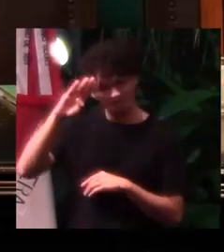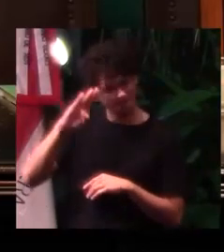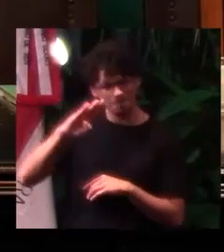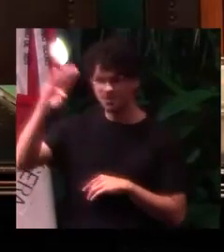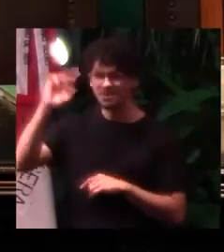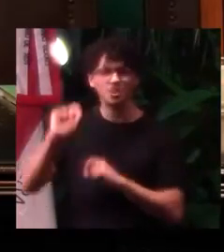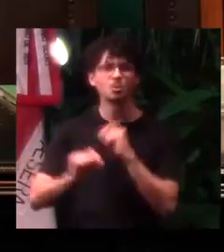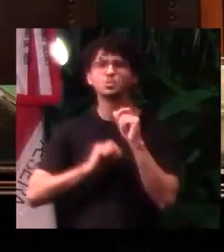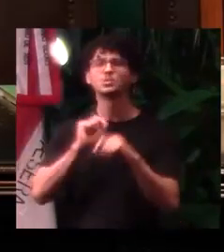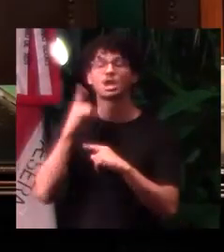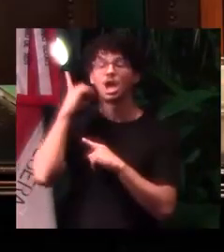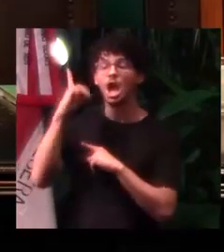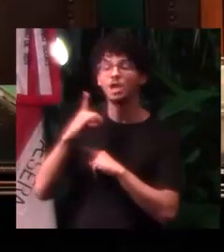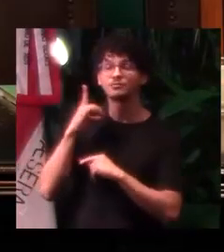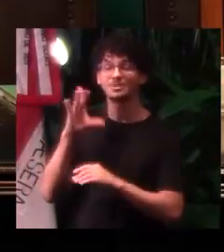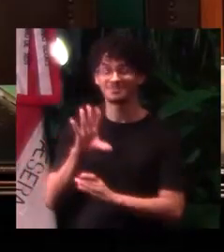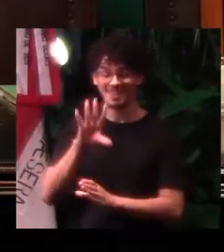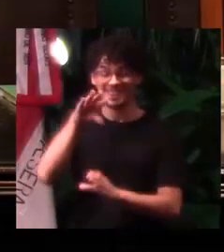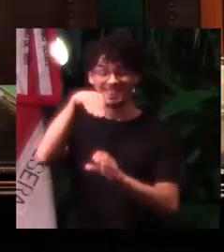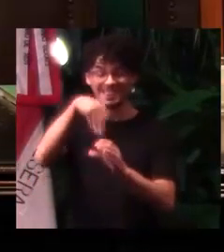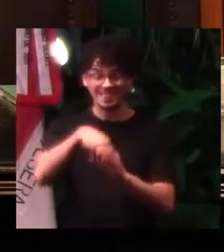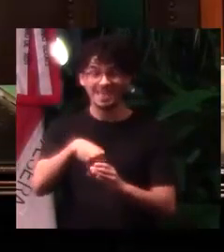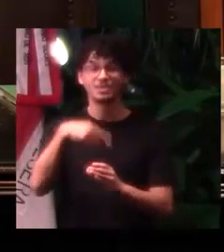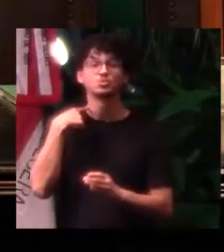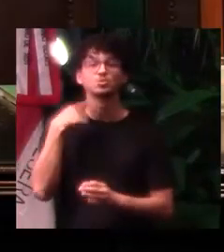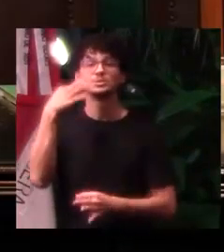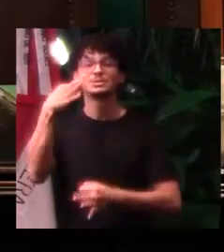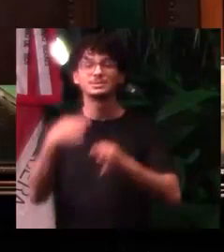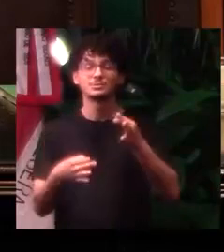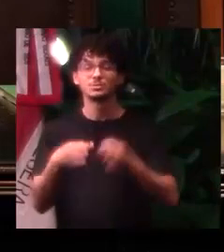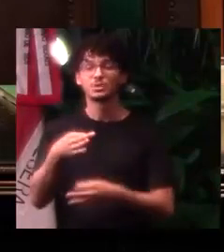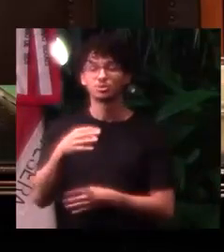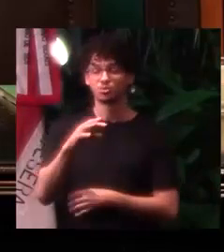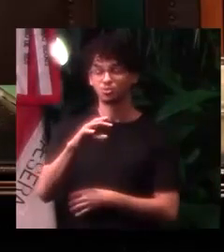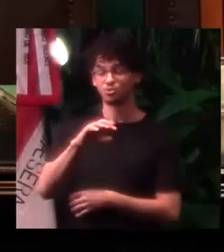advogados que atuavam no tribunal, nos tribunais do júri.